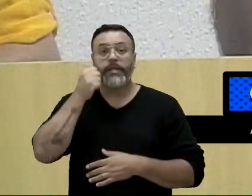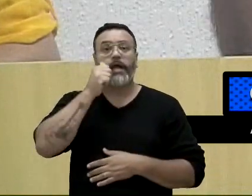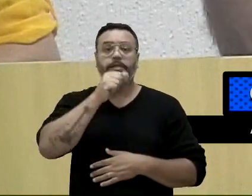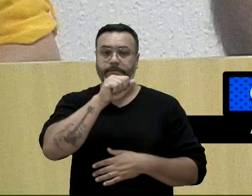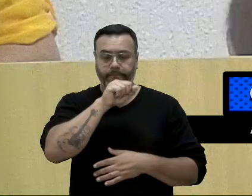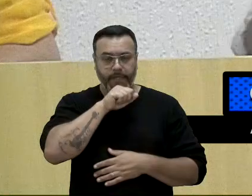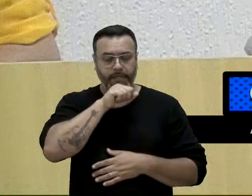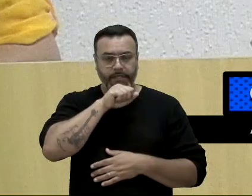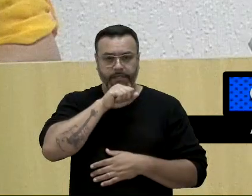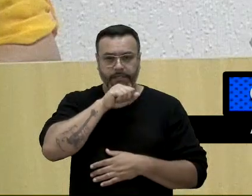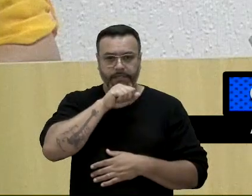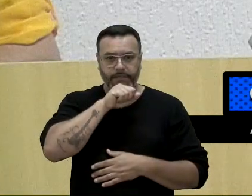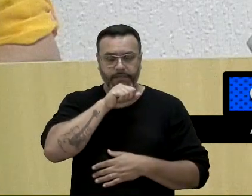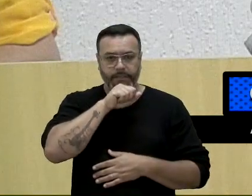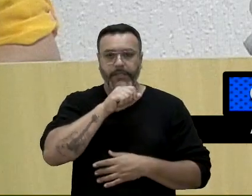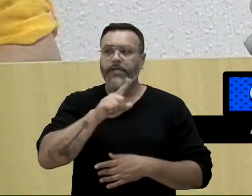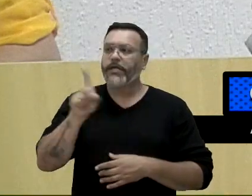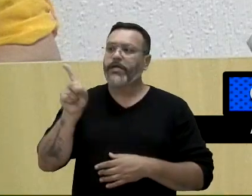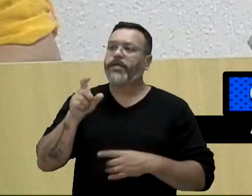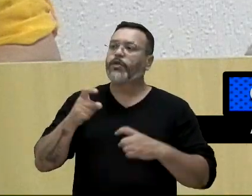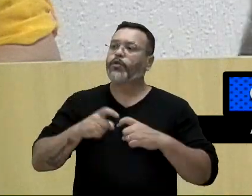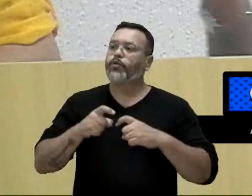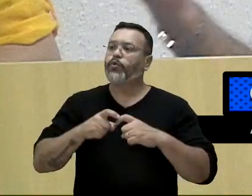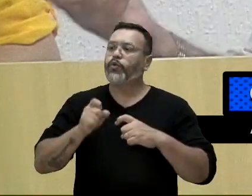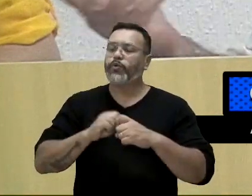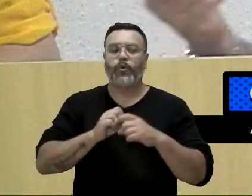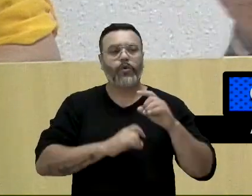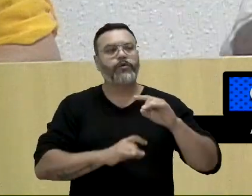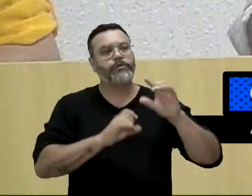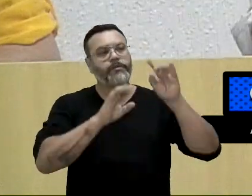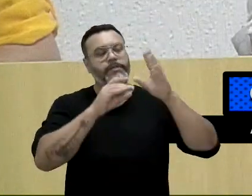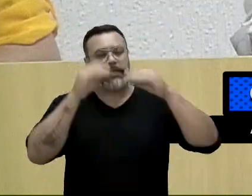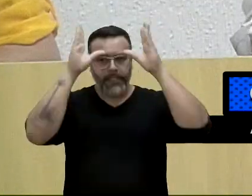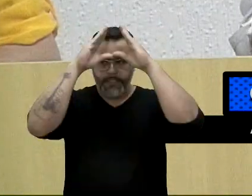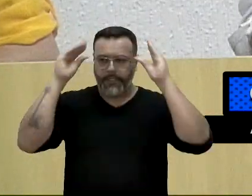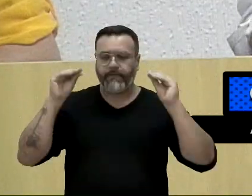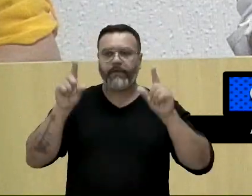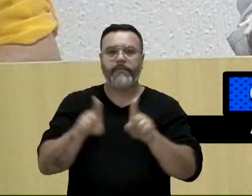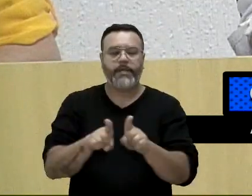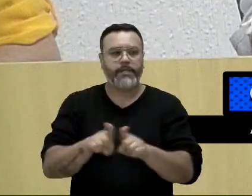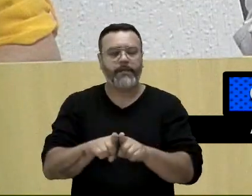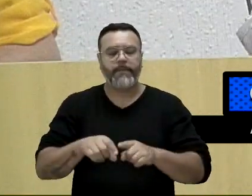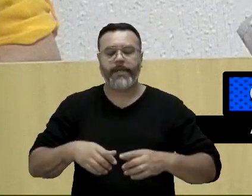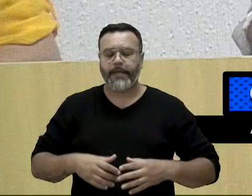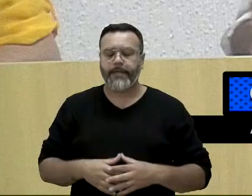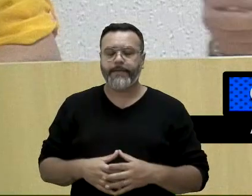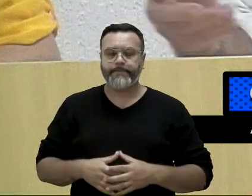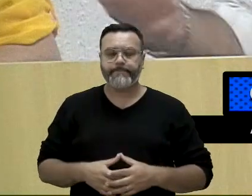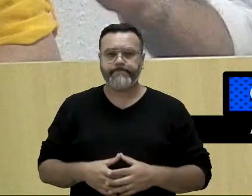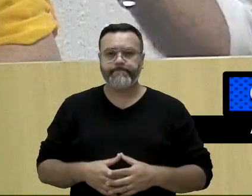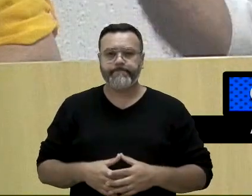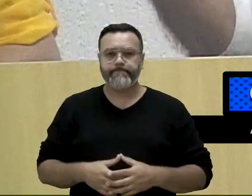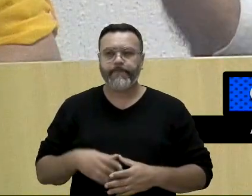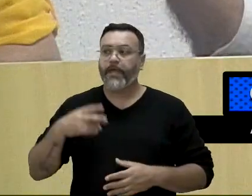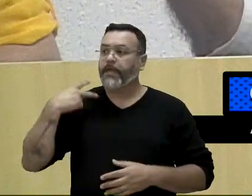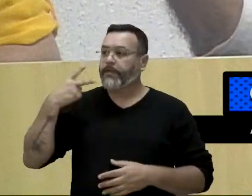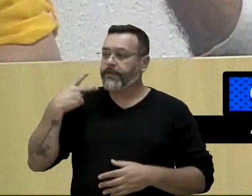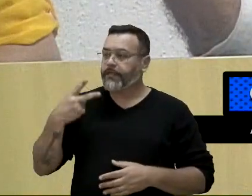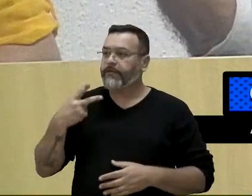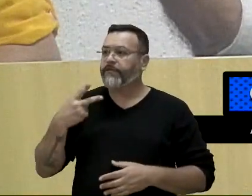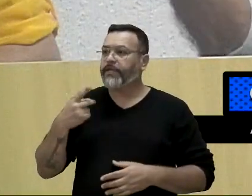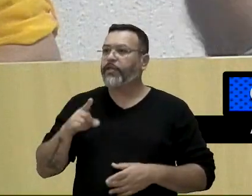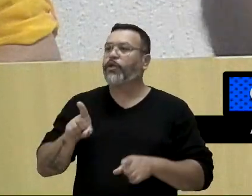Do doutor, especialista, da enfermeira, e a vereadora falou em